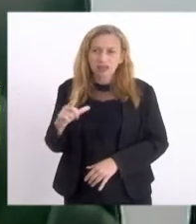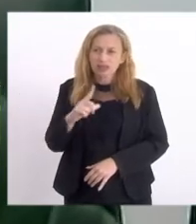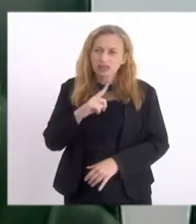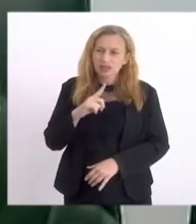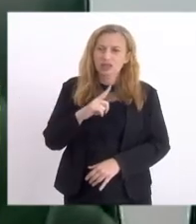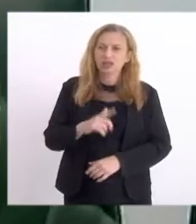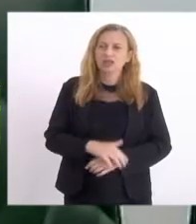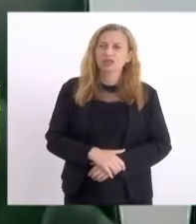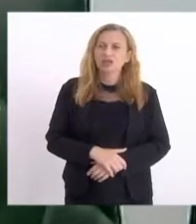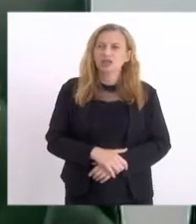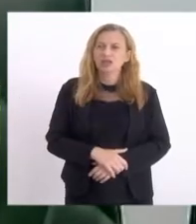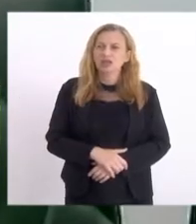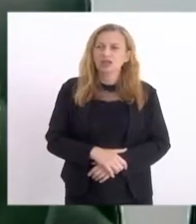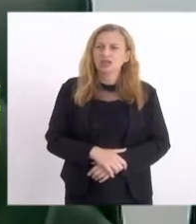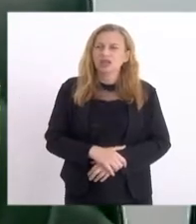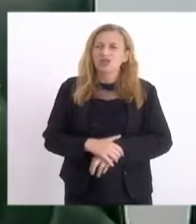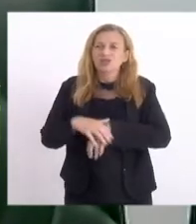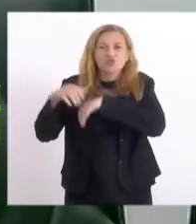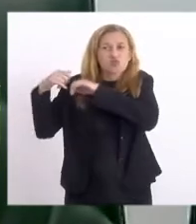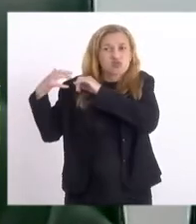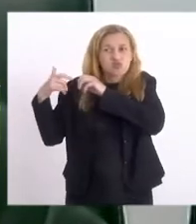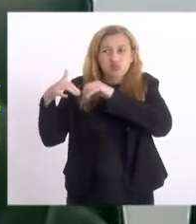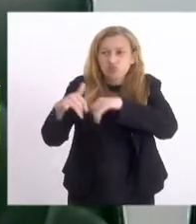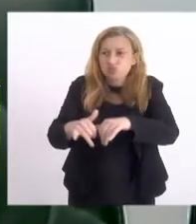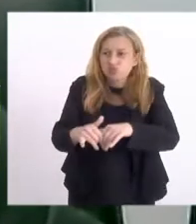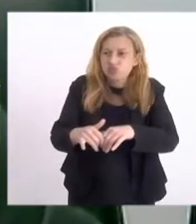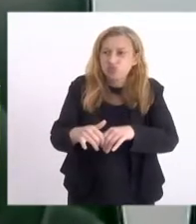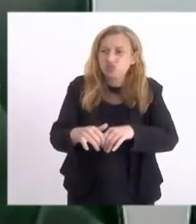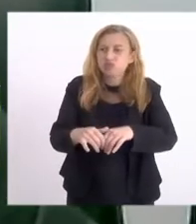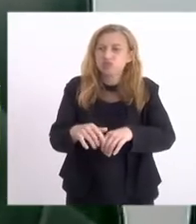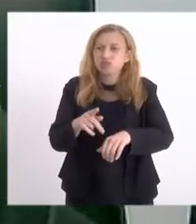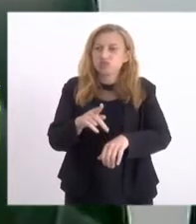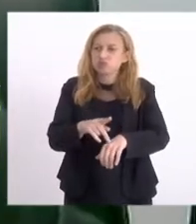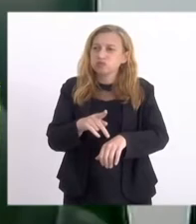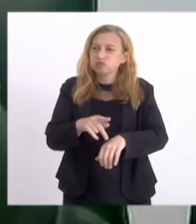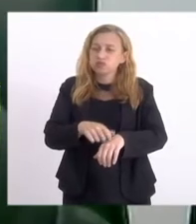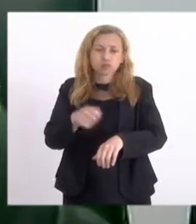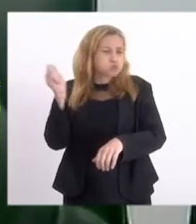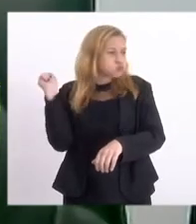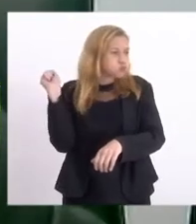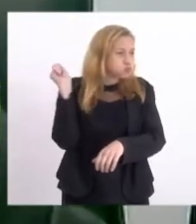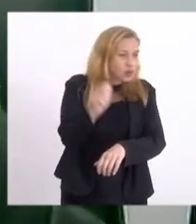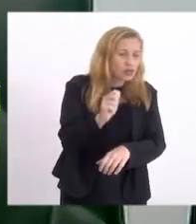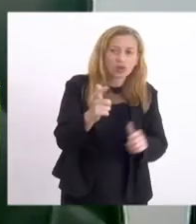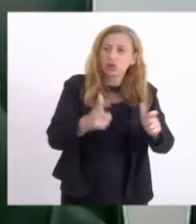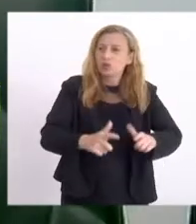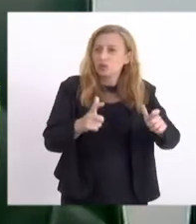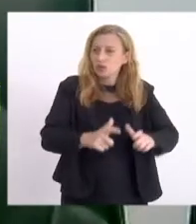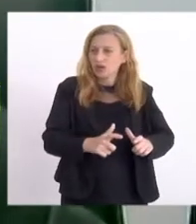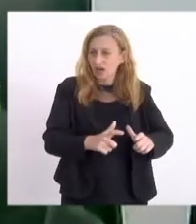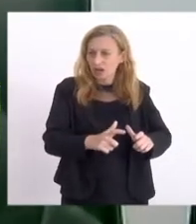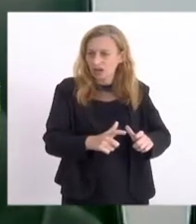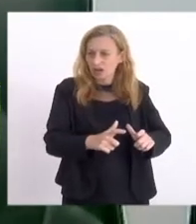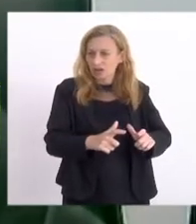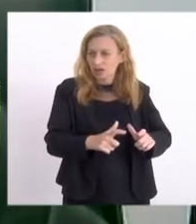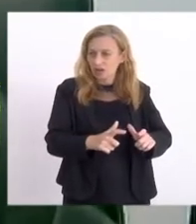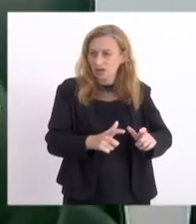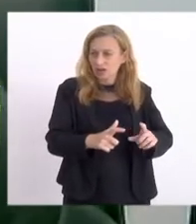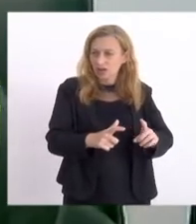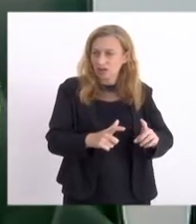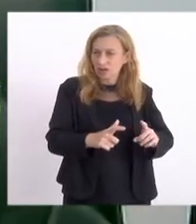católica. Temos aqui invasões e depredações de templos sagrados da religião